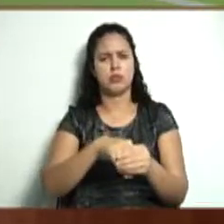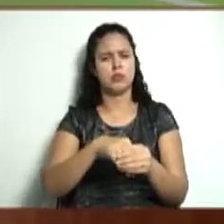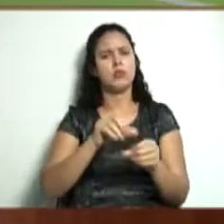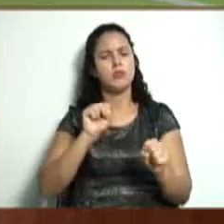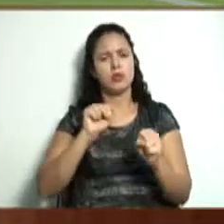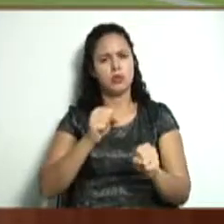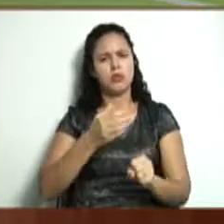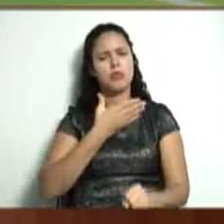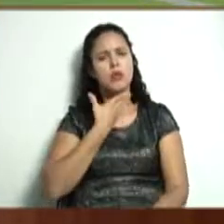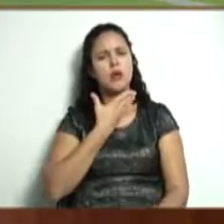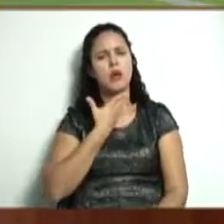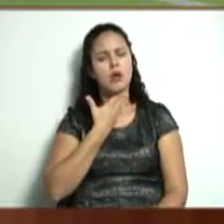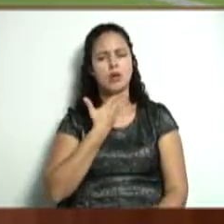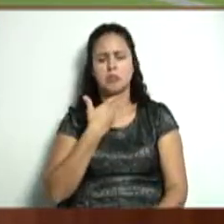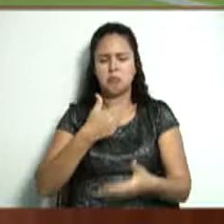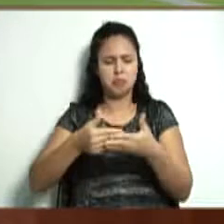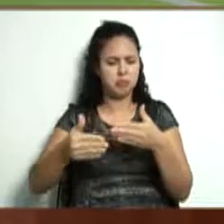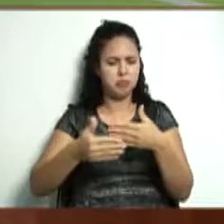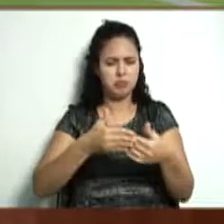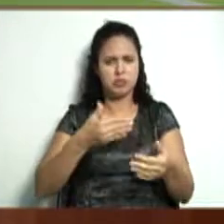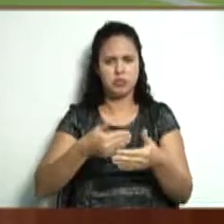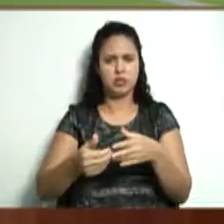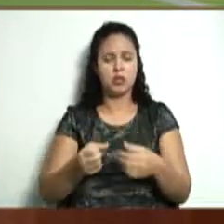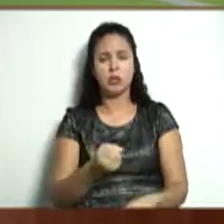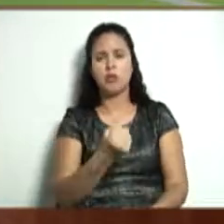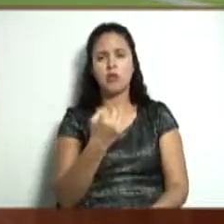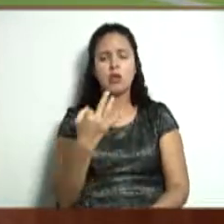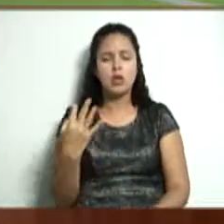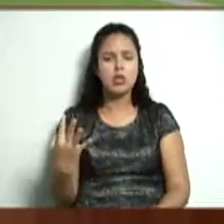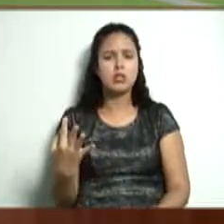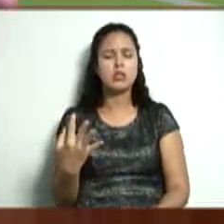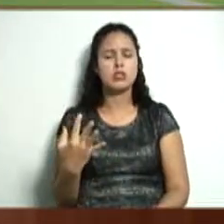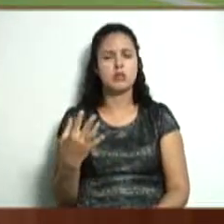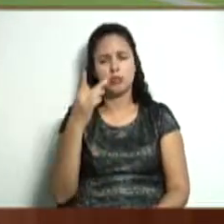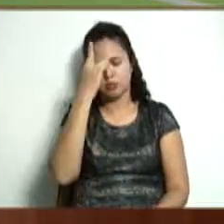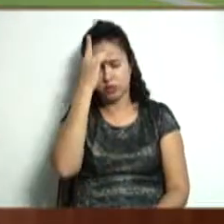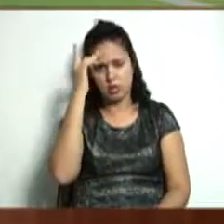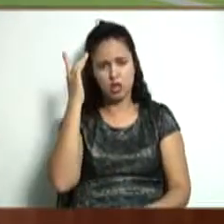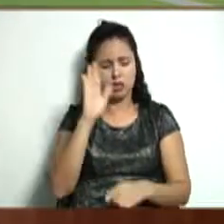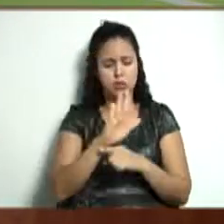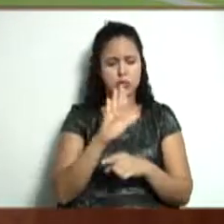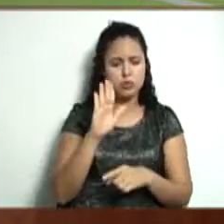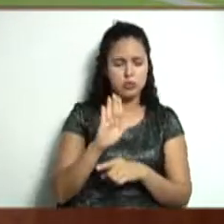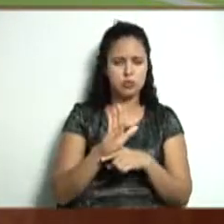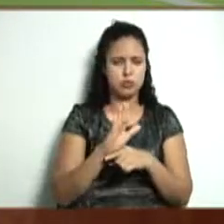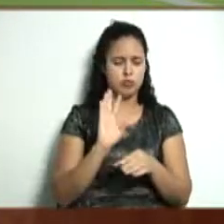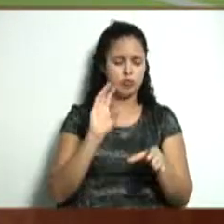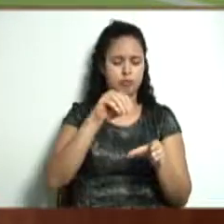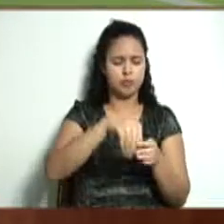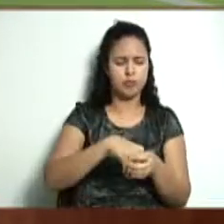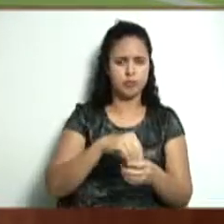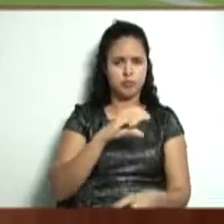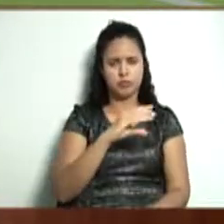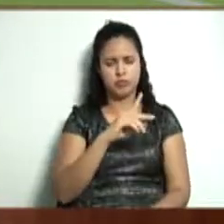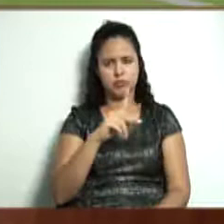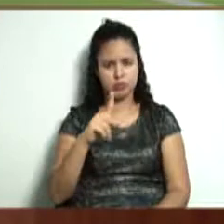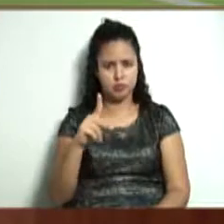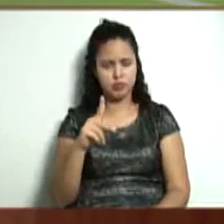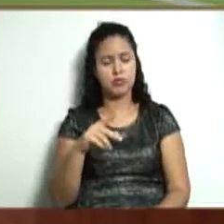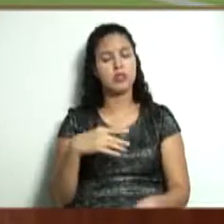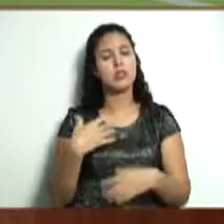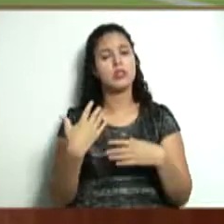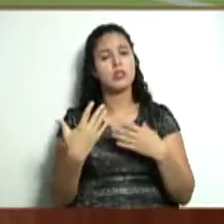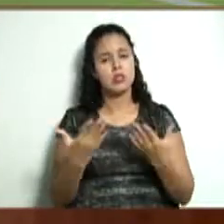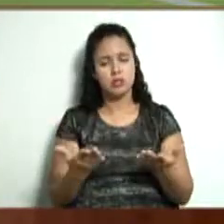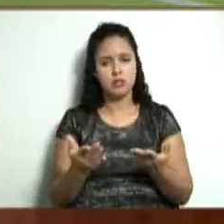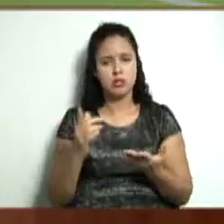voz, independente de quanto ele colaborou para entrar naquela cooperativa. Então,